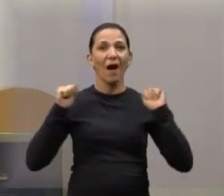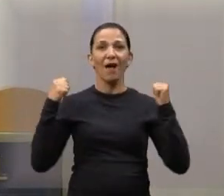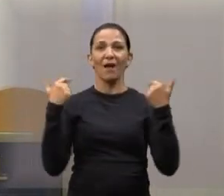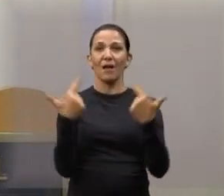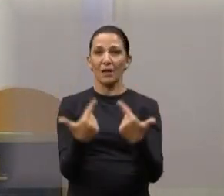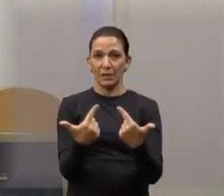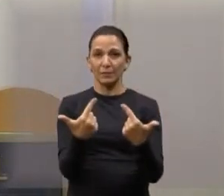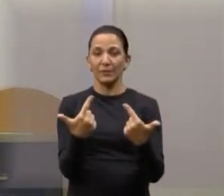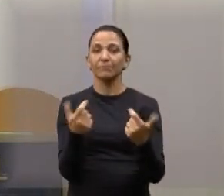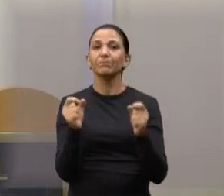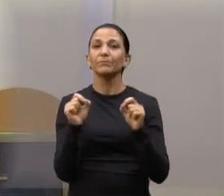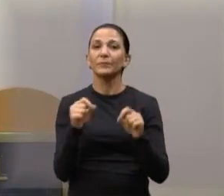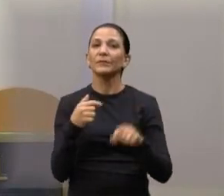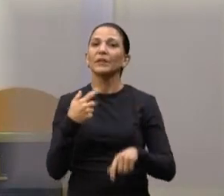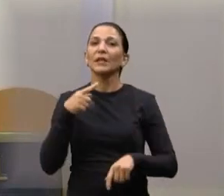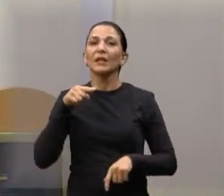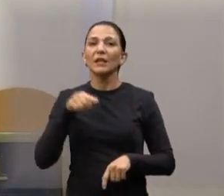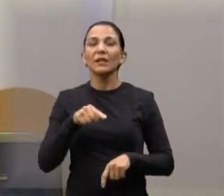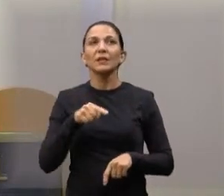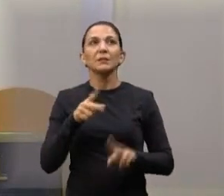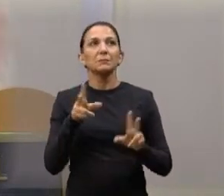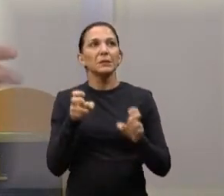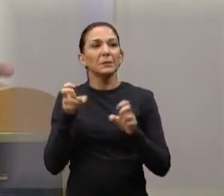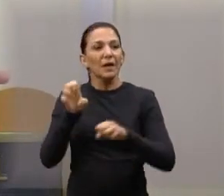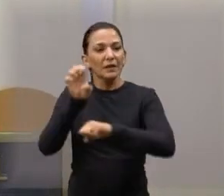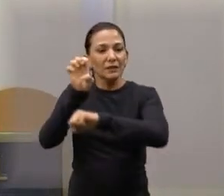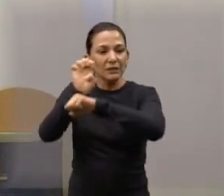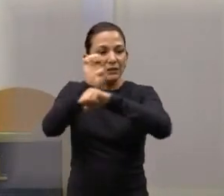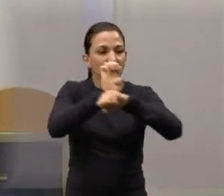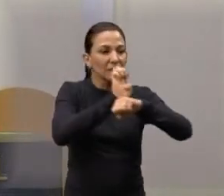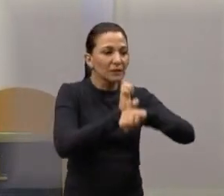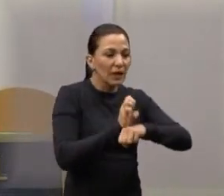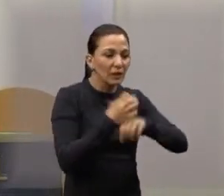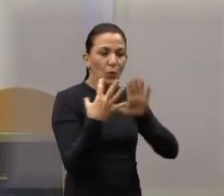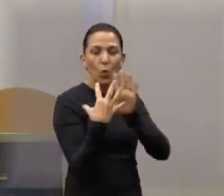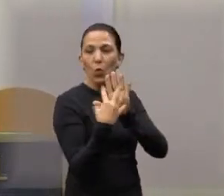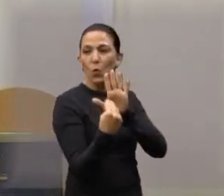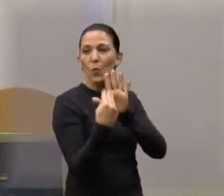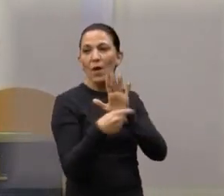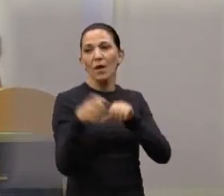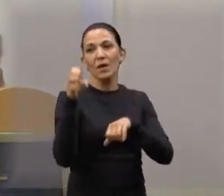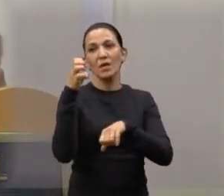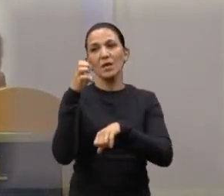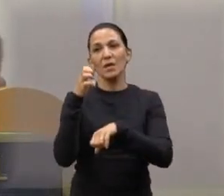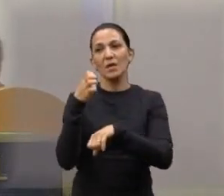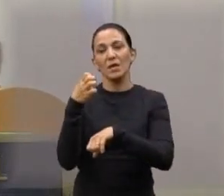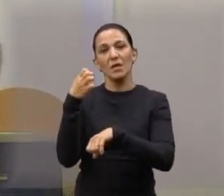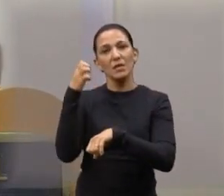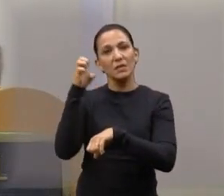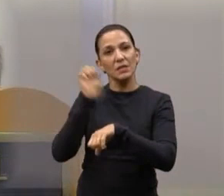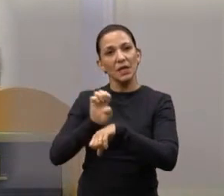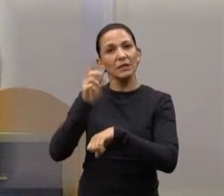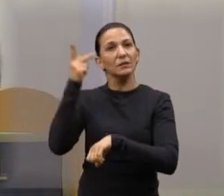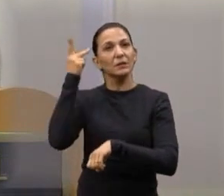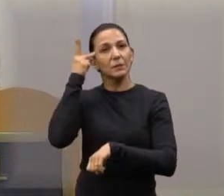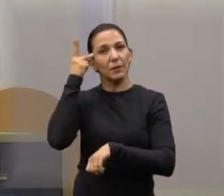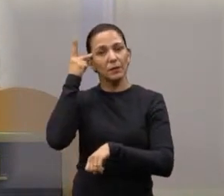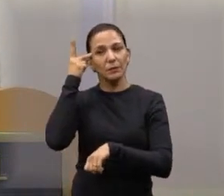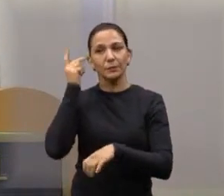foi dimensionado que outros estados seguiriam o estado de São Paulo. E isso vem acontecendo,